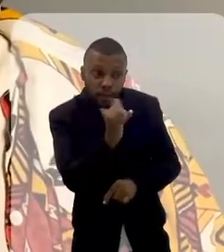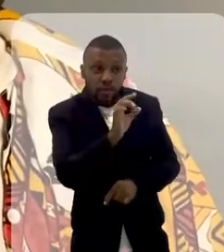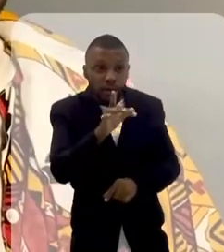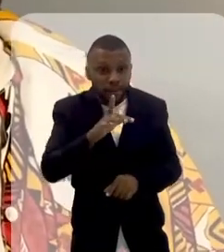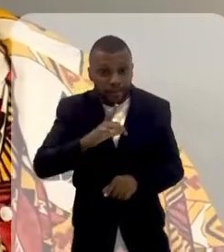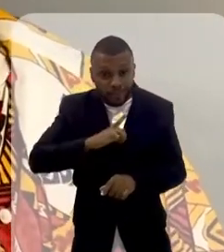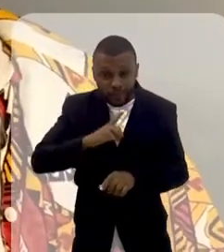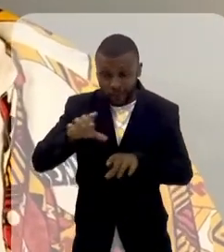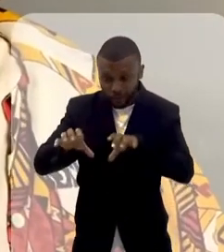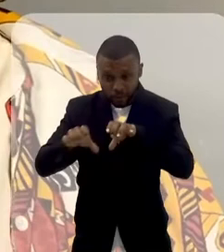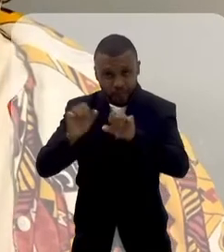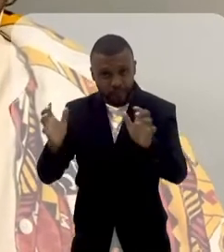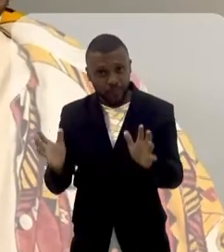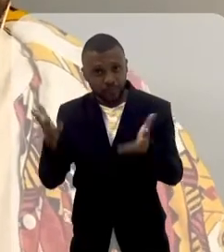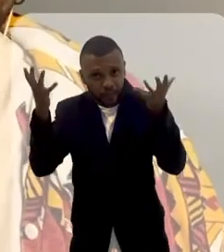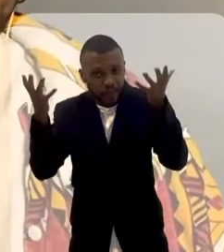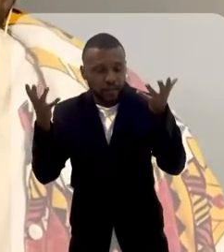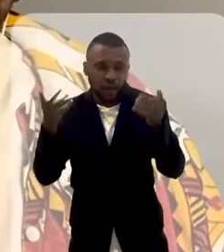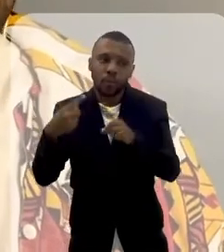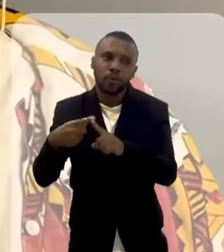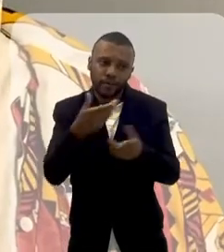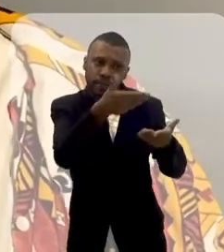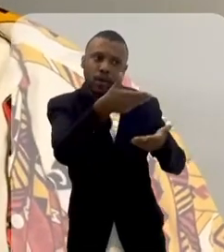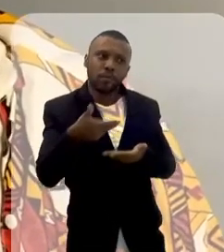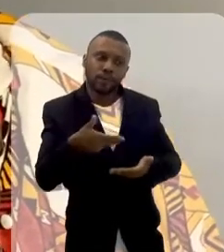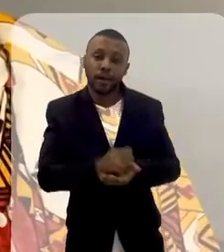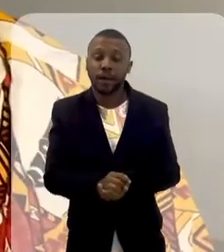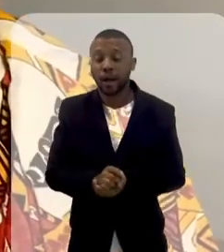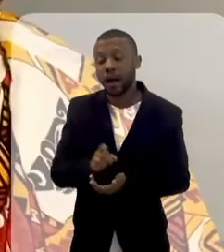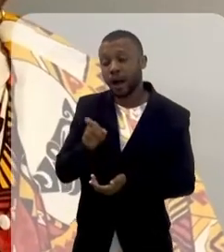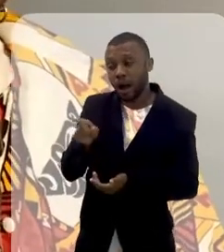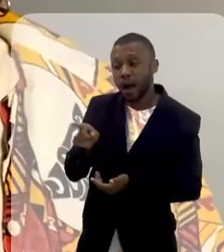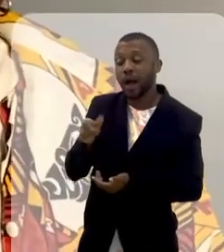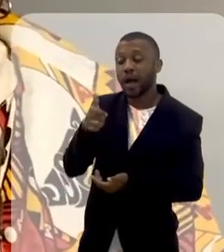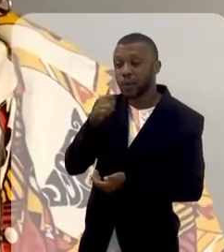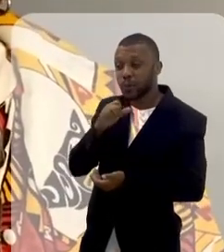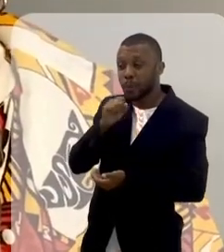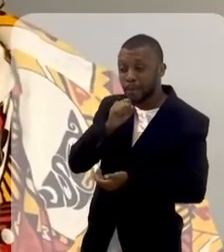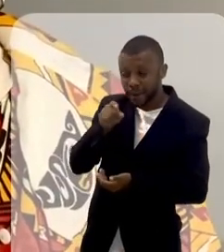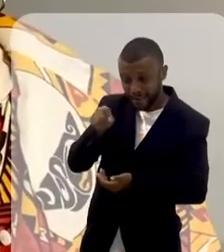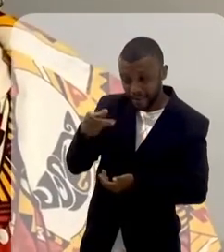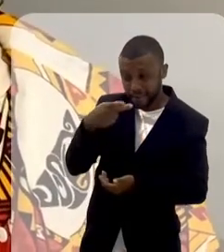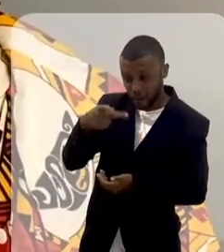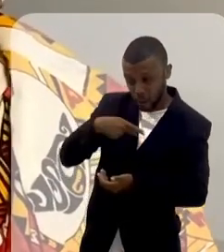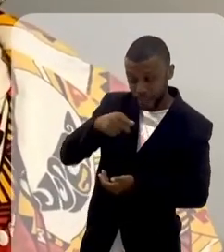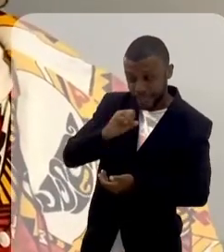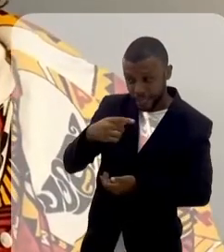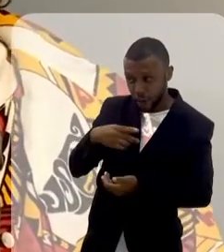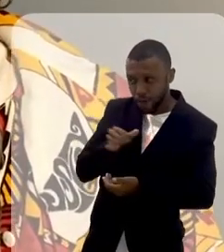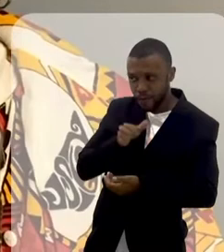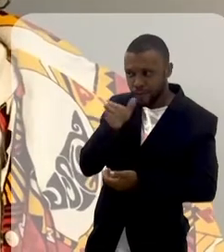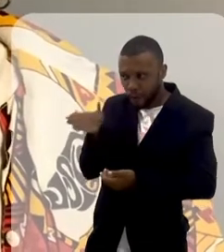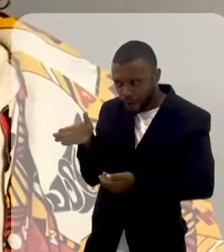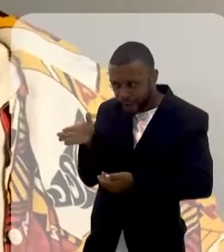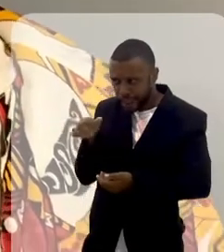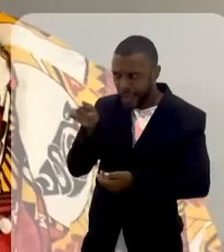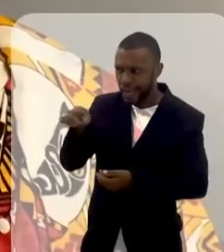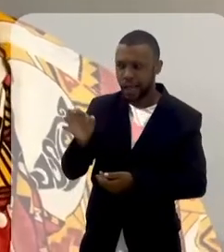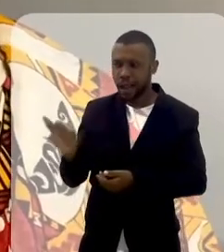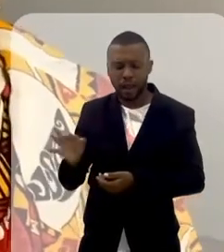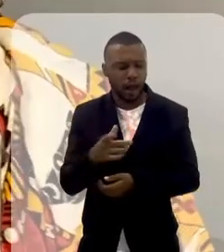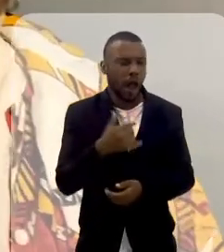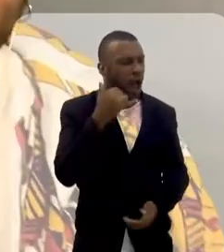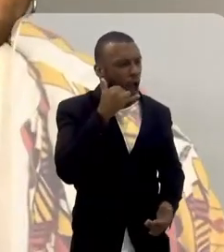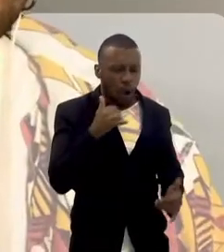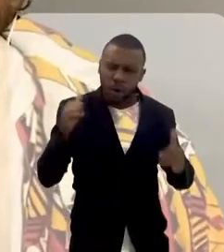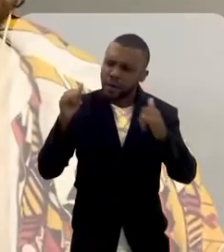você que se eu só vou fazer formatura, porque você vai, porque senão eu não ia fazer. Ele, ó, tua mãe falou para mim que se eu fosse, ela não ia. Aí eu liguei pra